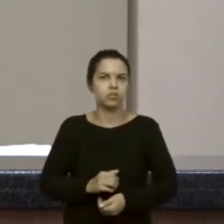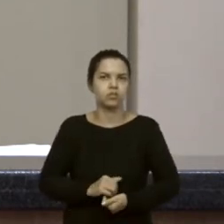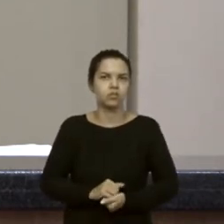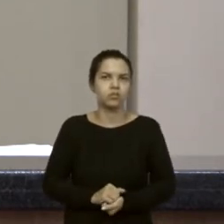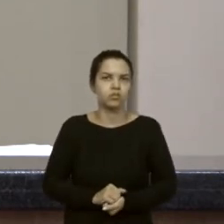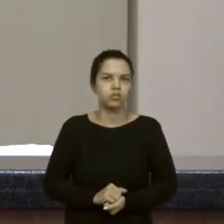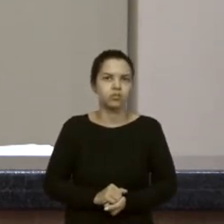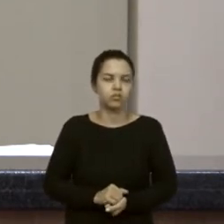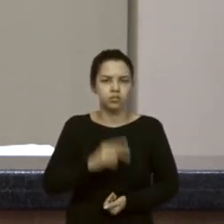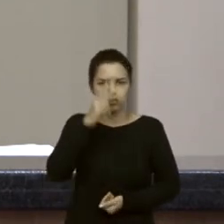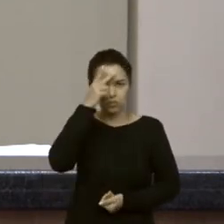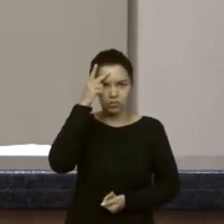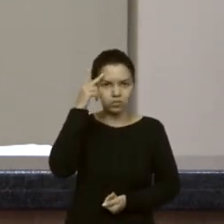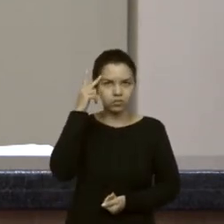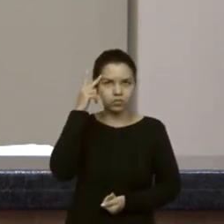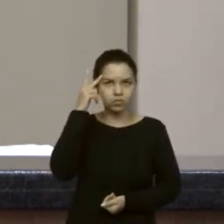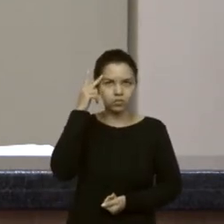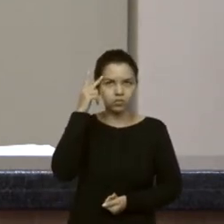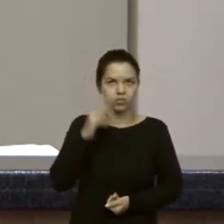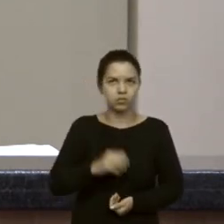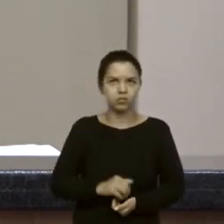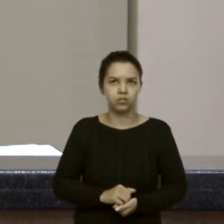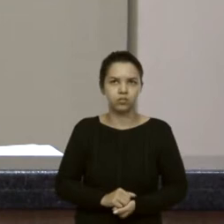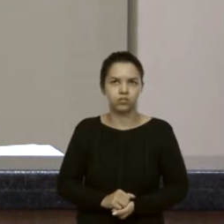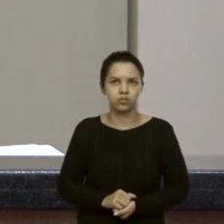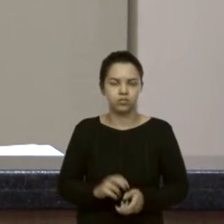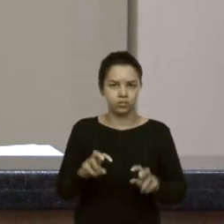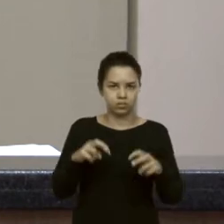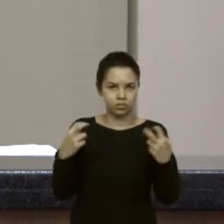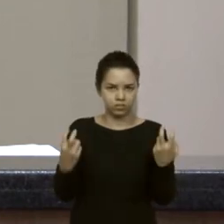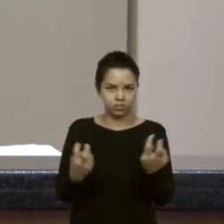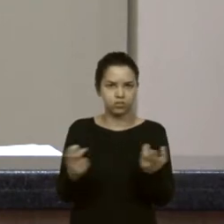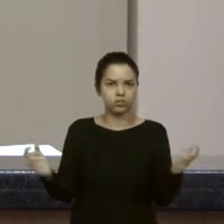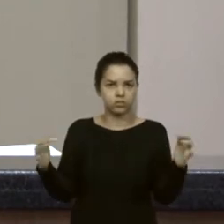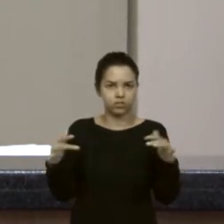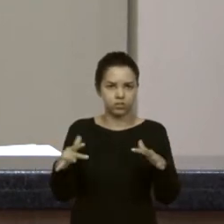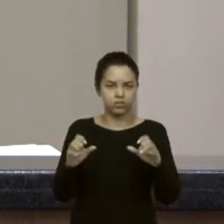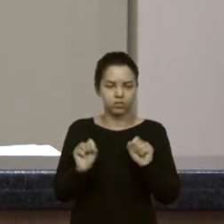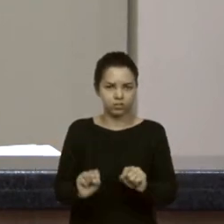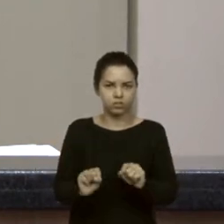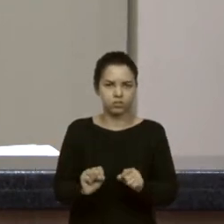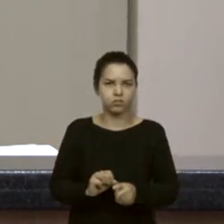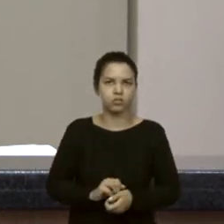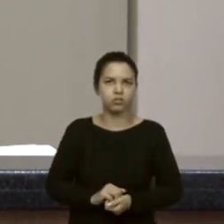as pessoas ao plenário.